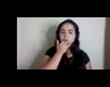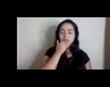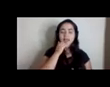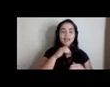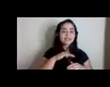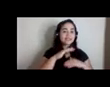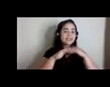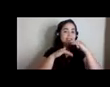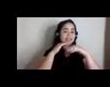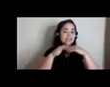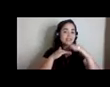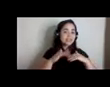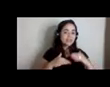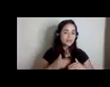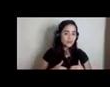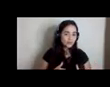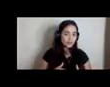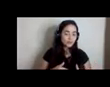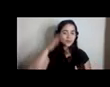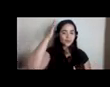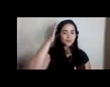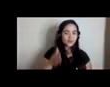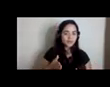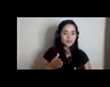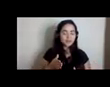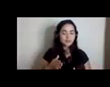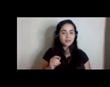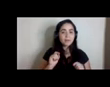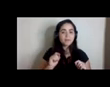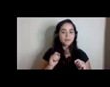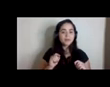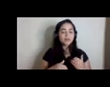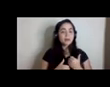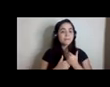desconstruir a verticalização em favor de uma